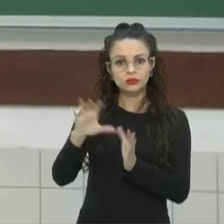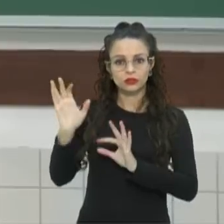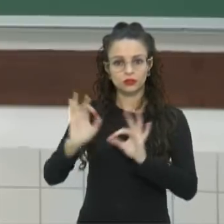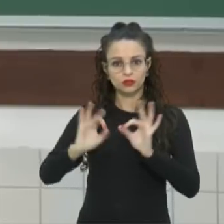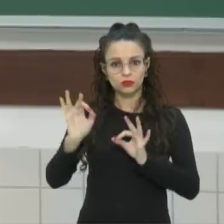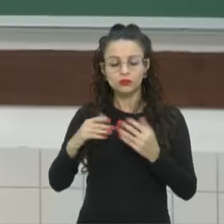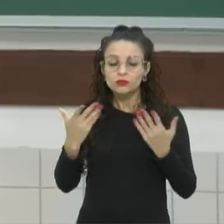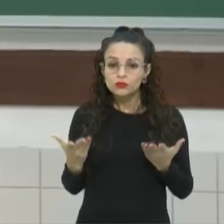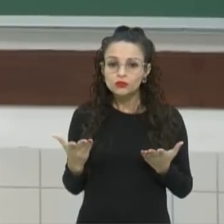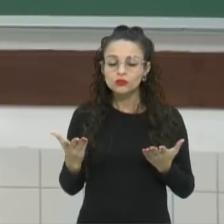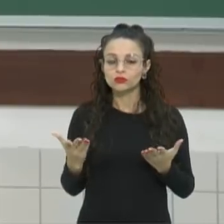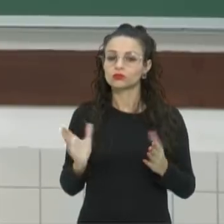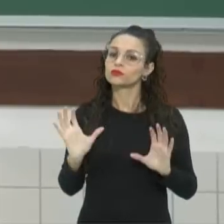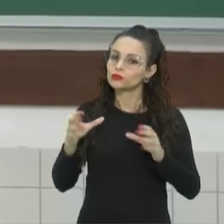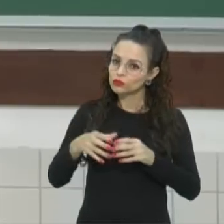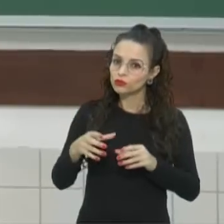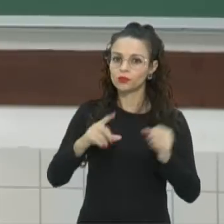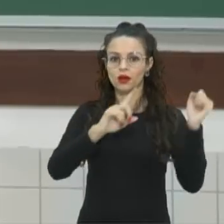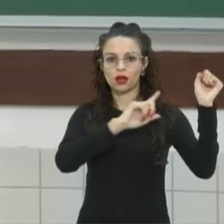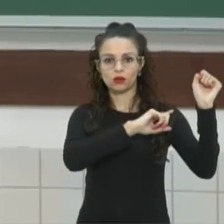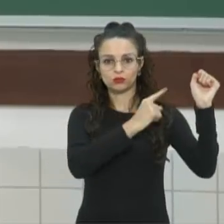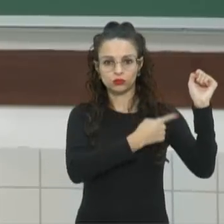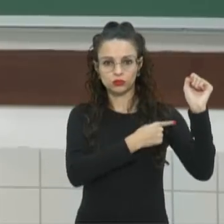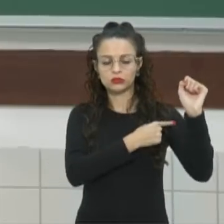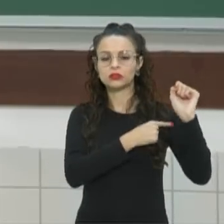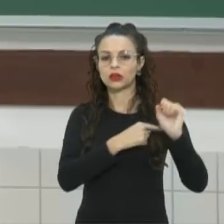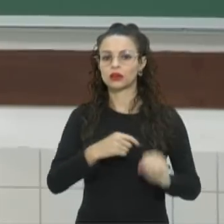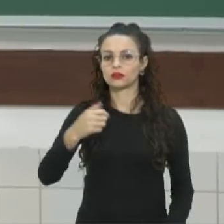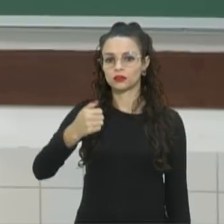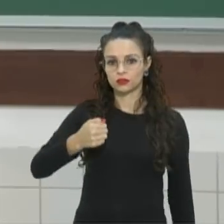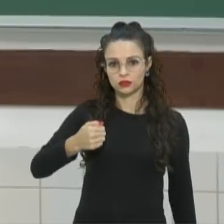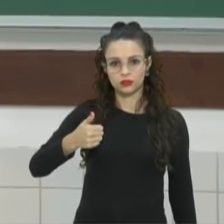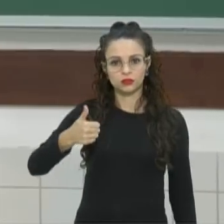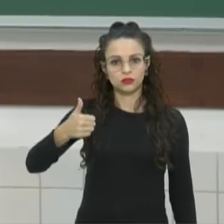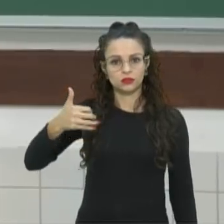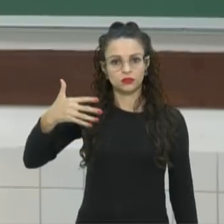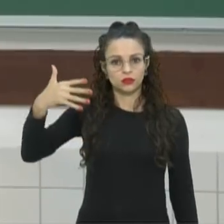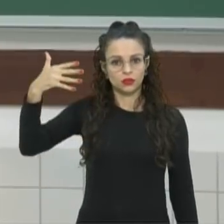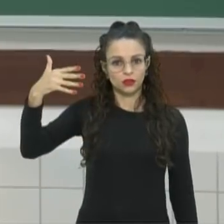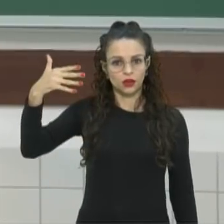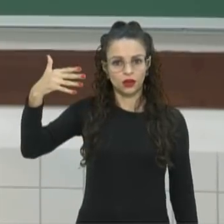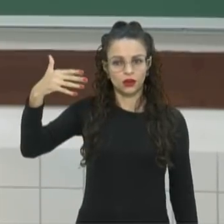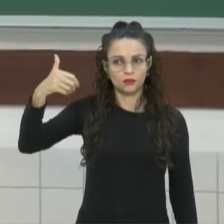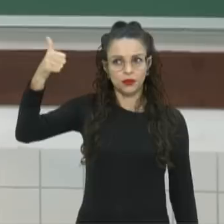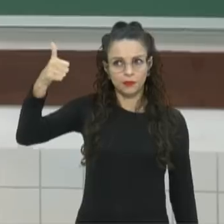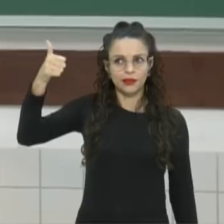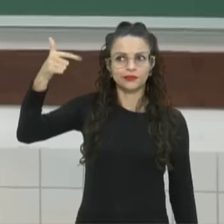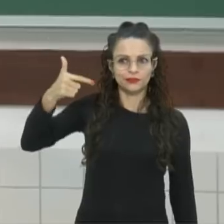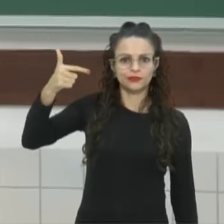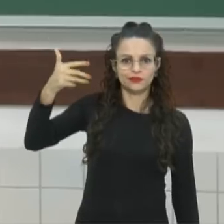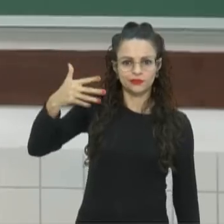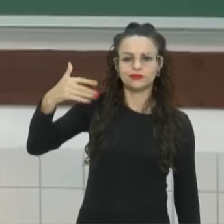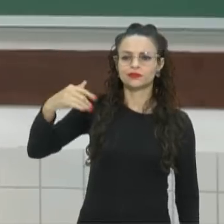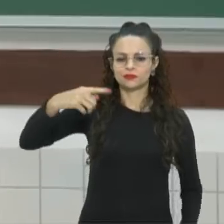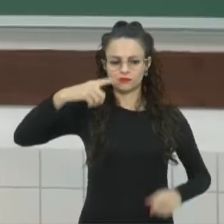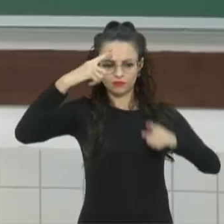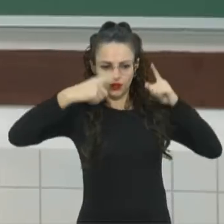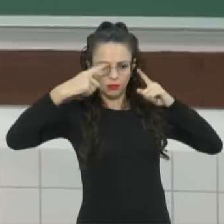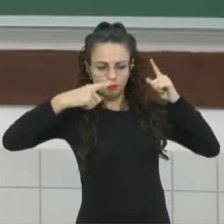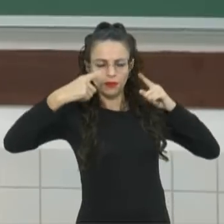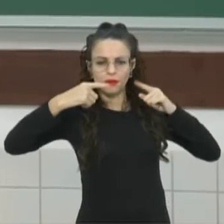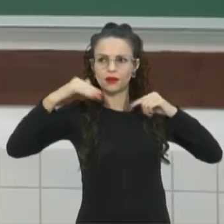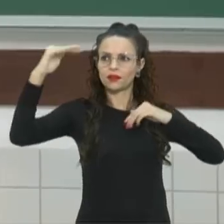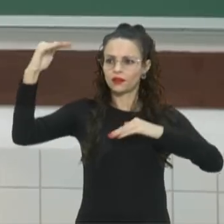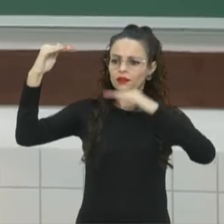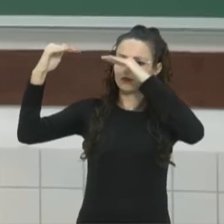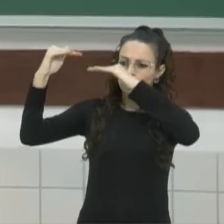organizadas por grupos de autoridades, cada uma em escala maior que manda e os que realmente são